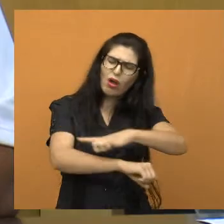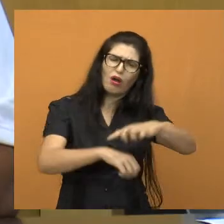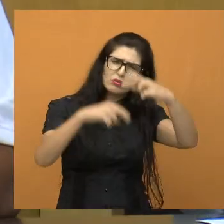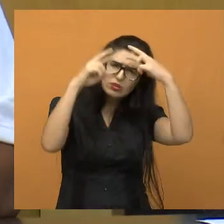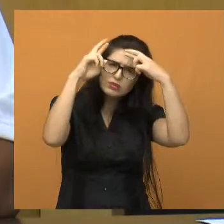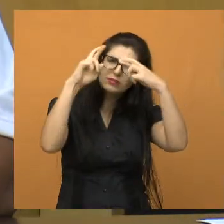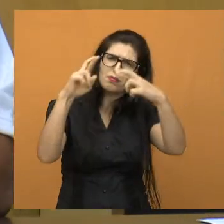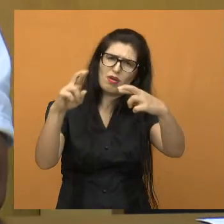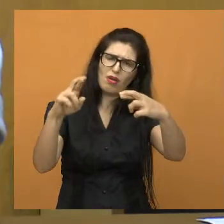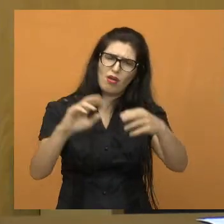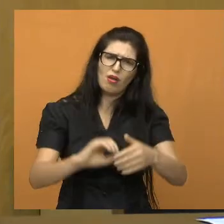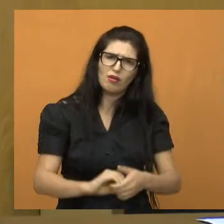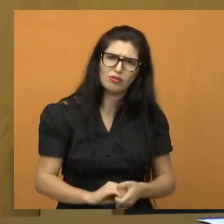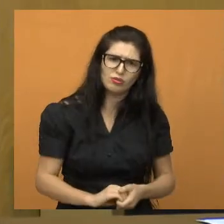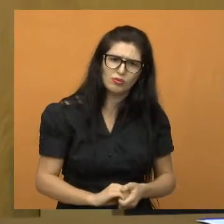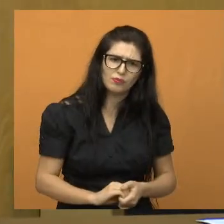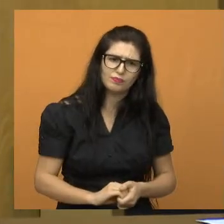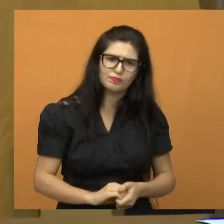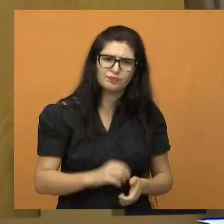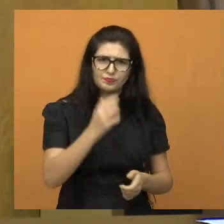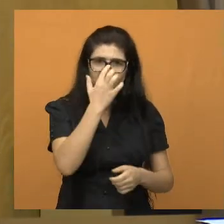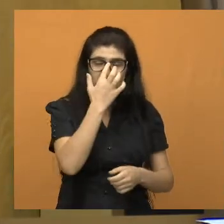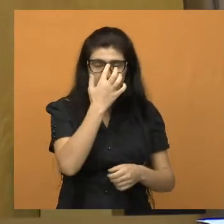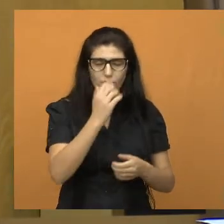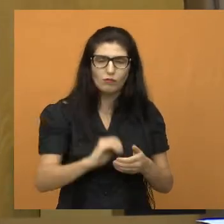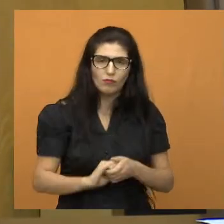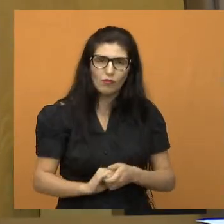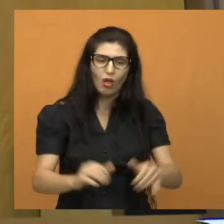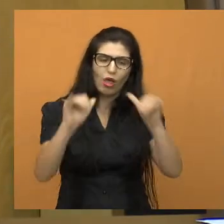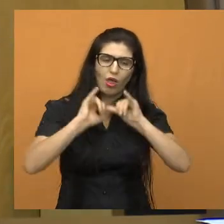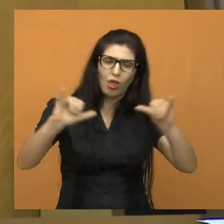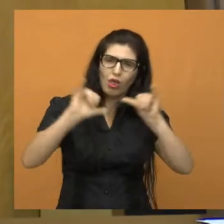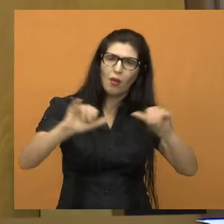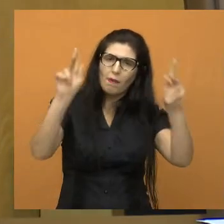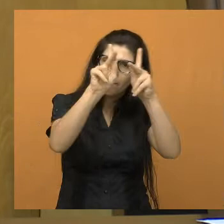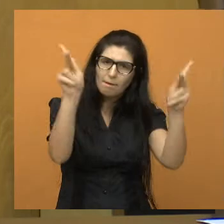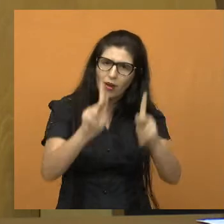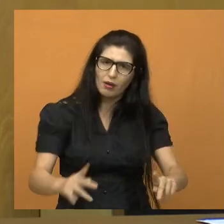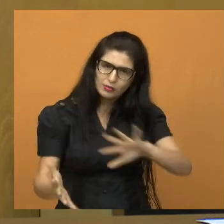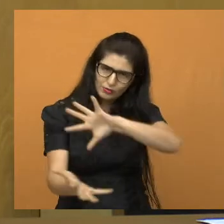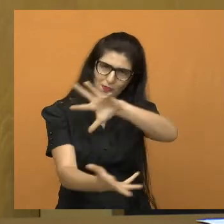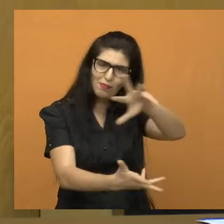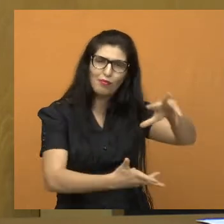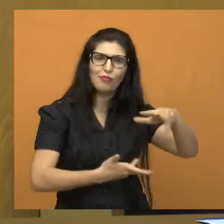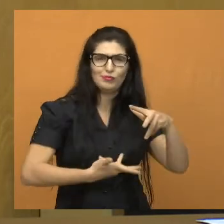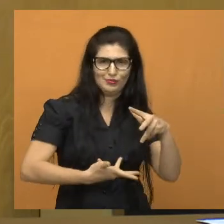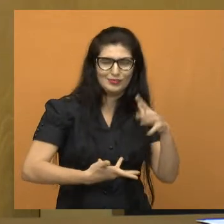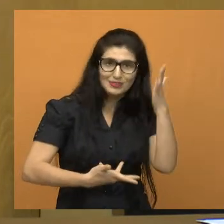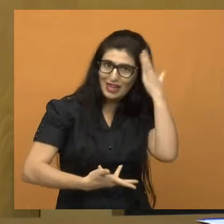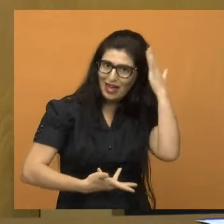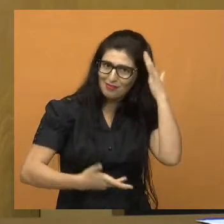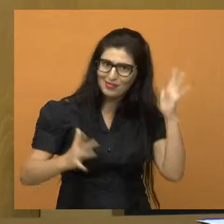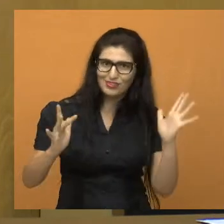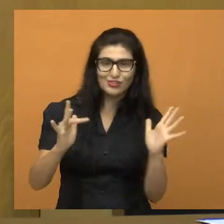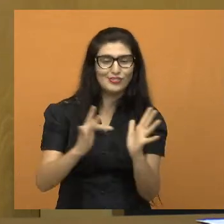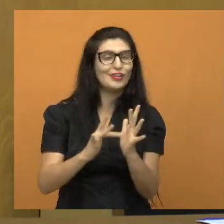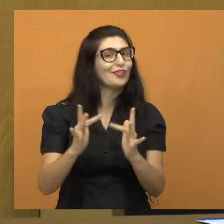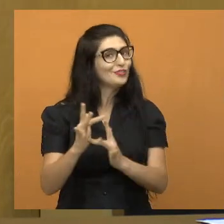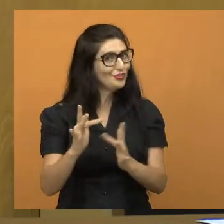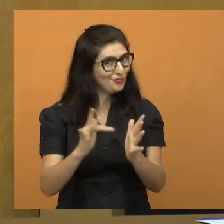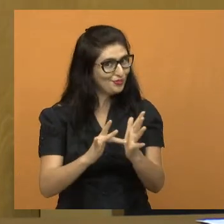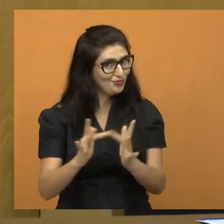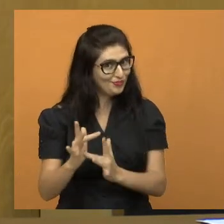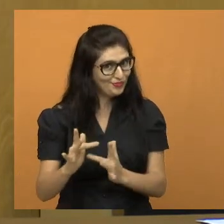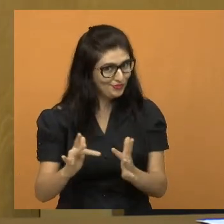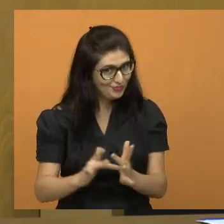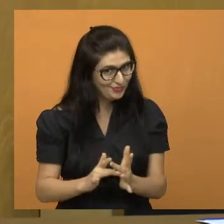Com aquele que foi o maior precursor da paz no mundo. Eu acho que vocês sabem de quem eu estou falando.